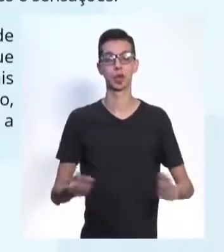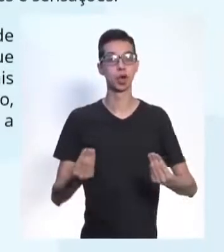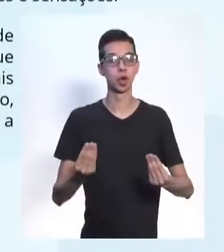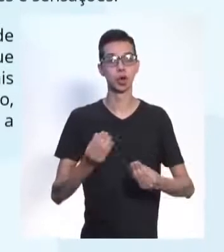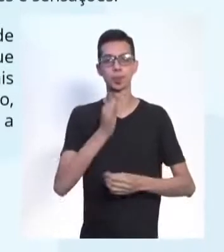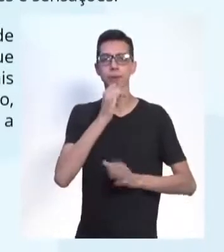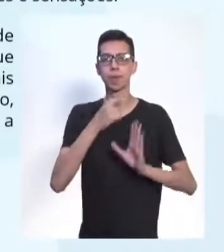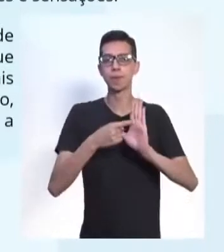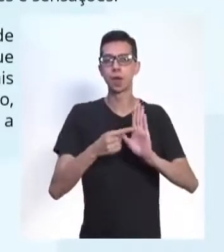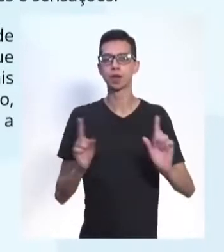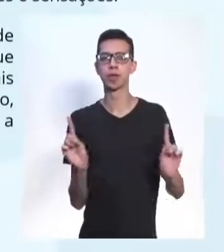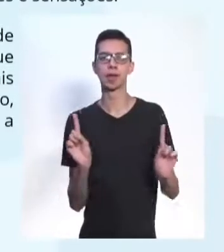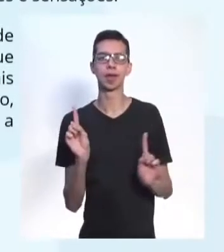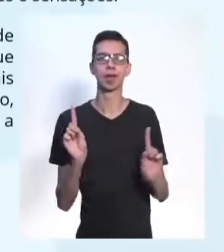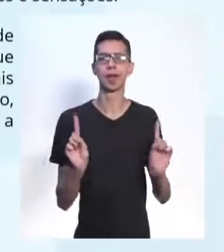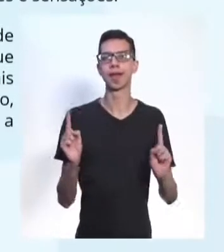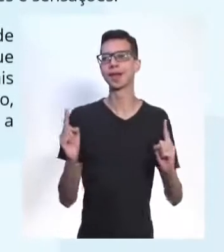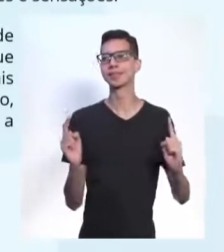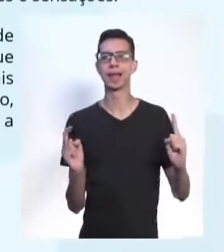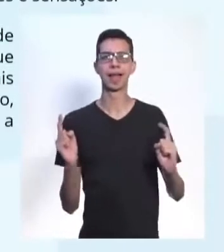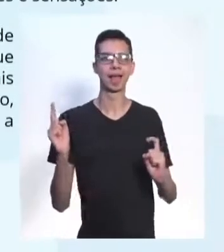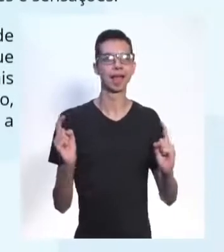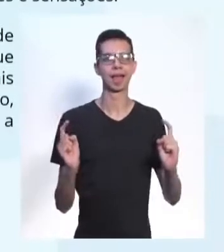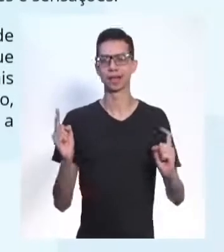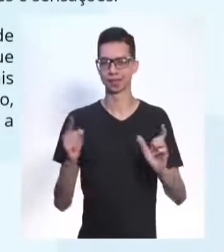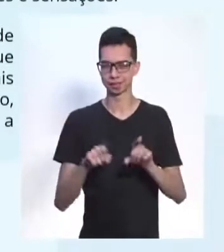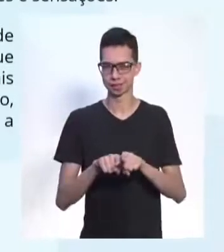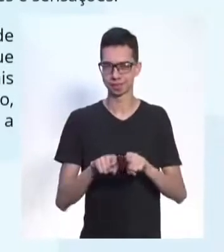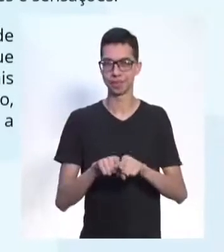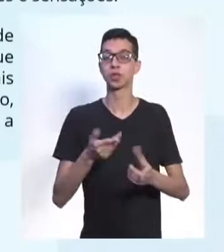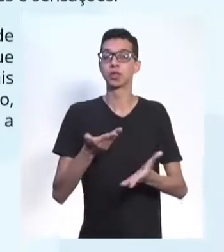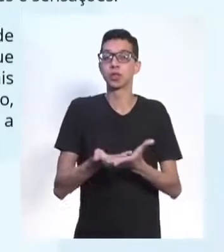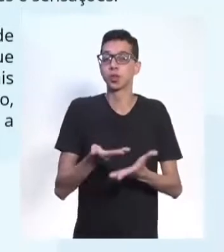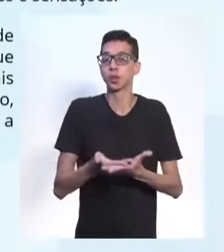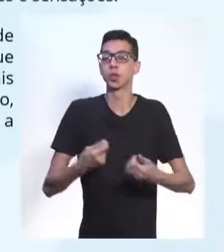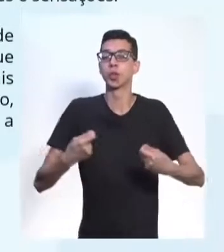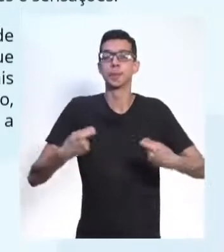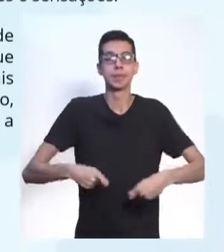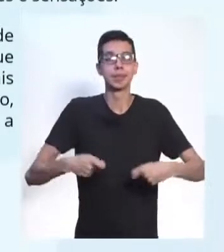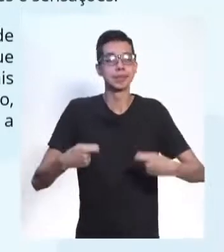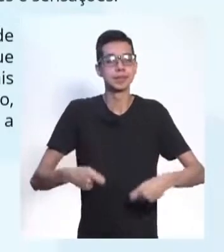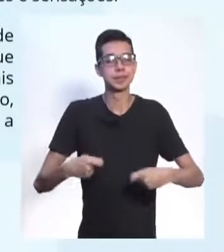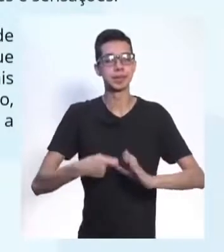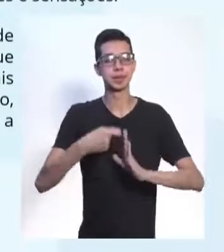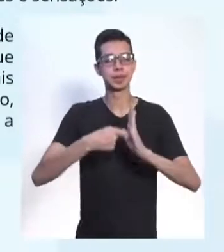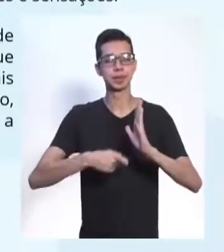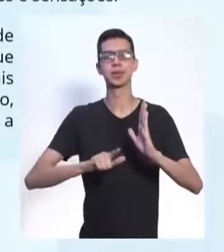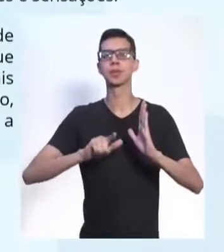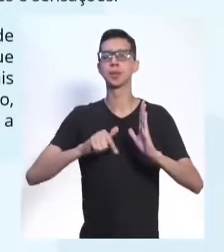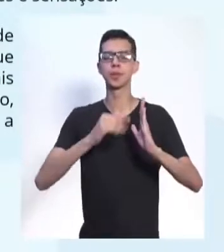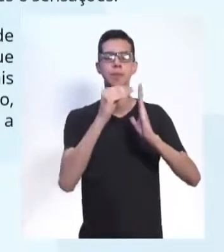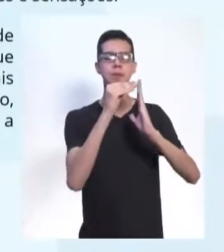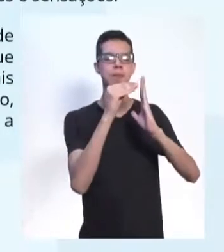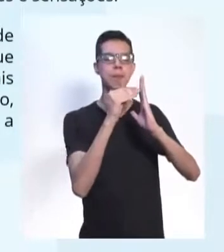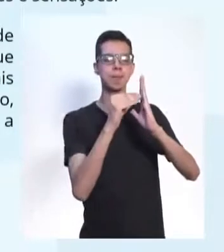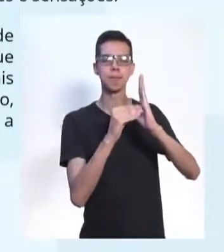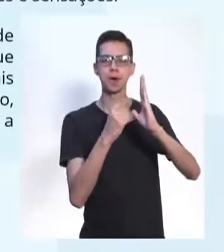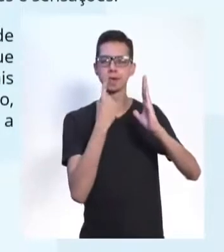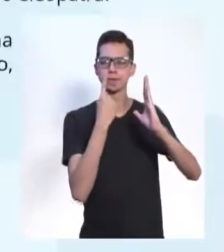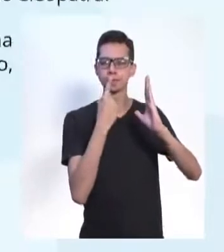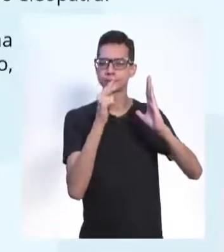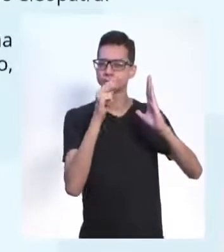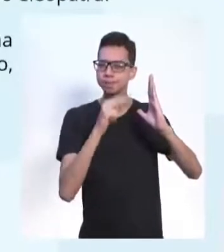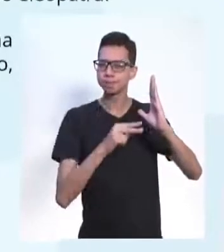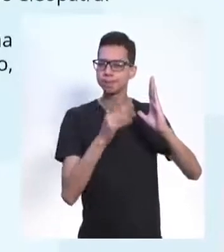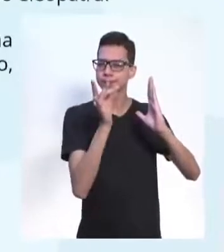ou evento. Para isso, ele deve estudar o texto e depois acompanhá-lo passo a passo, tá? Vamos lá, próximo